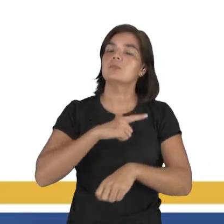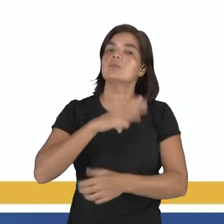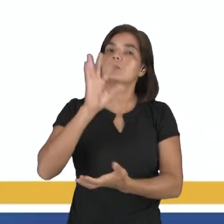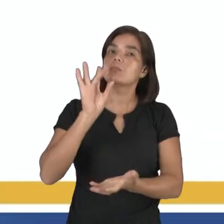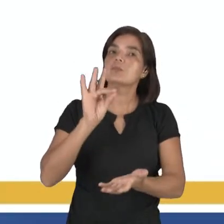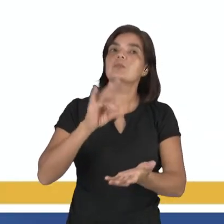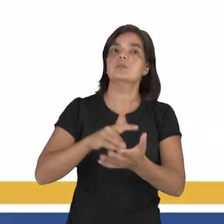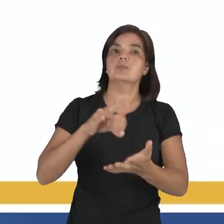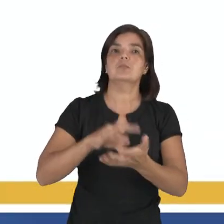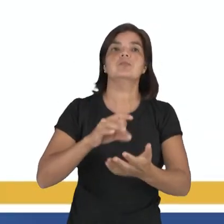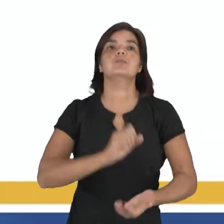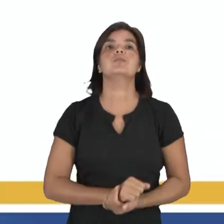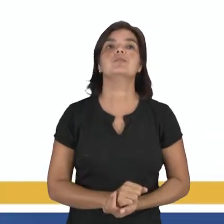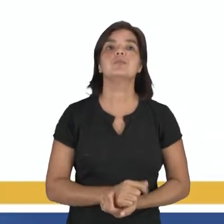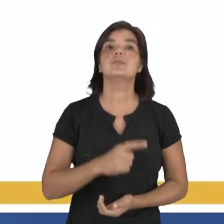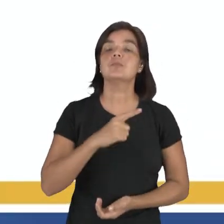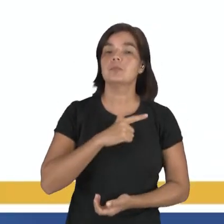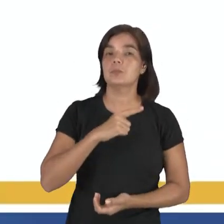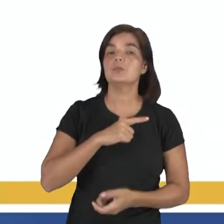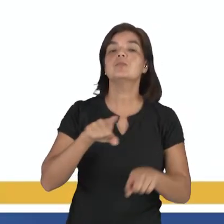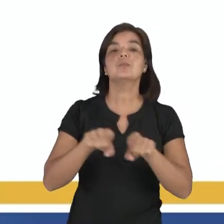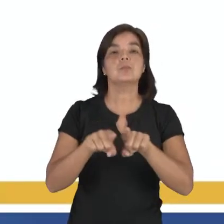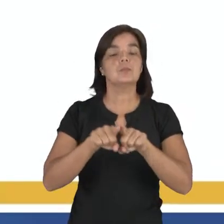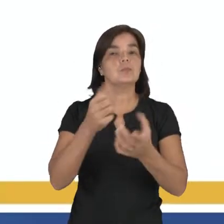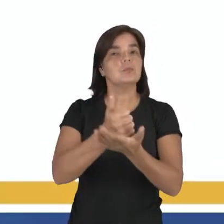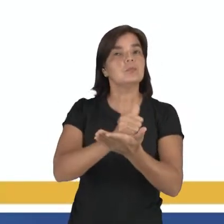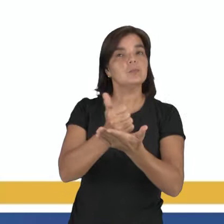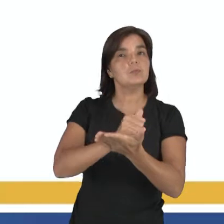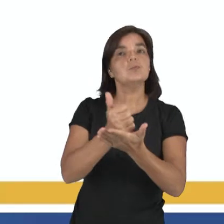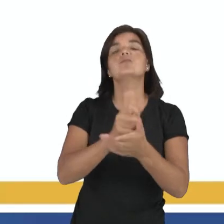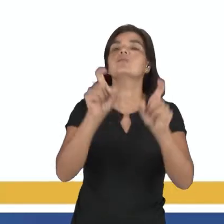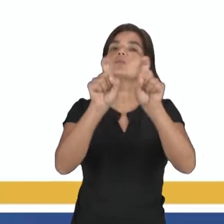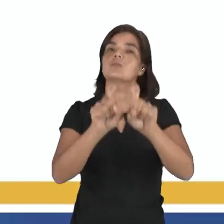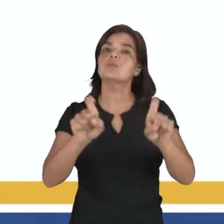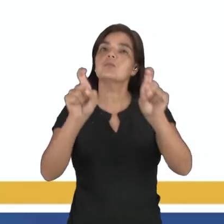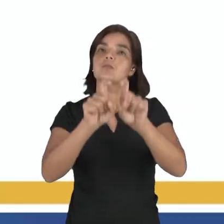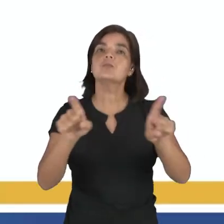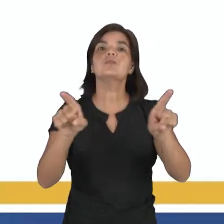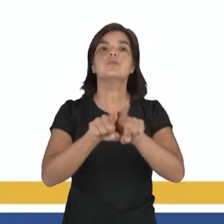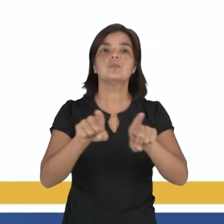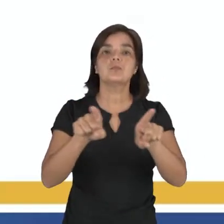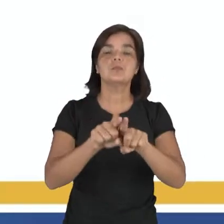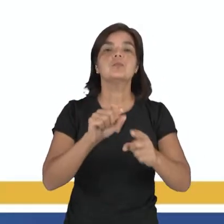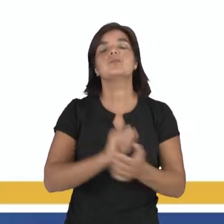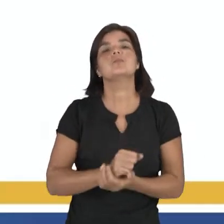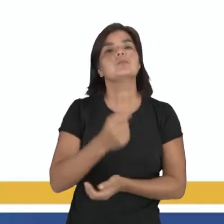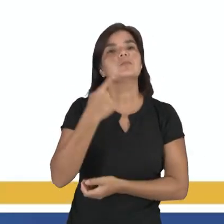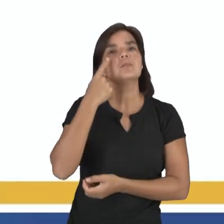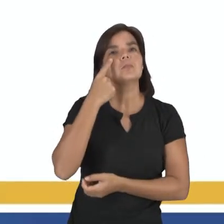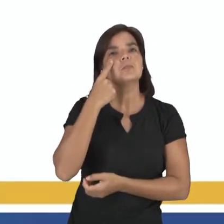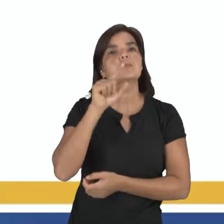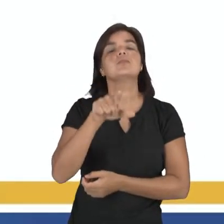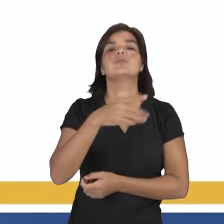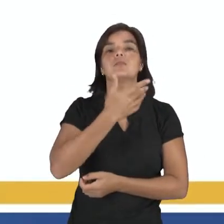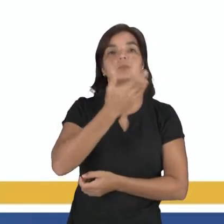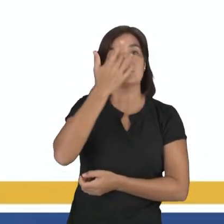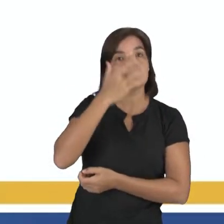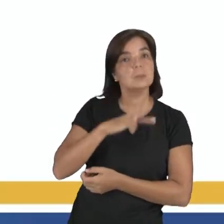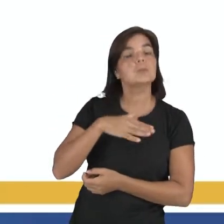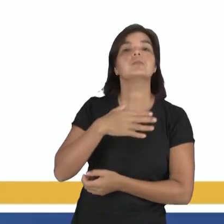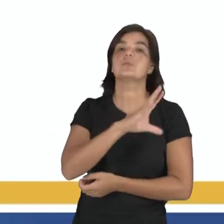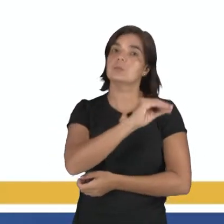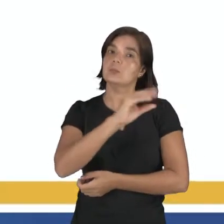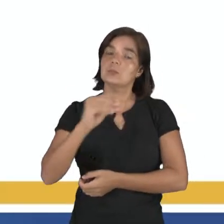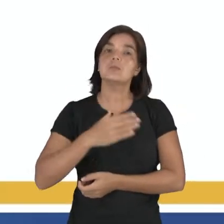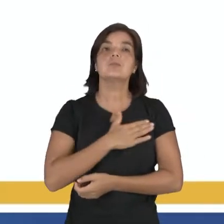funcione realmente como equipe. Os jogos eletrônicos são jogos de computadores aí, né? Que a criançada, os